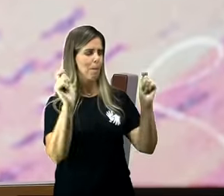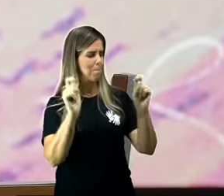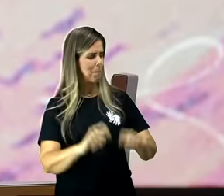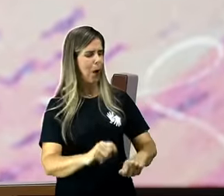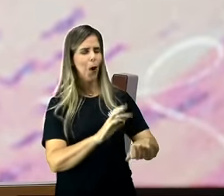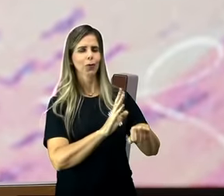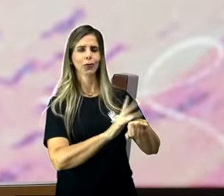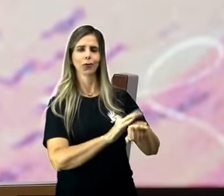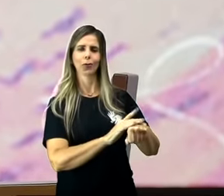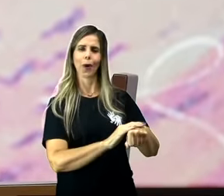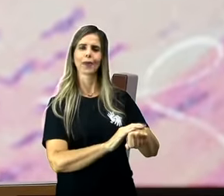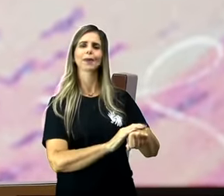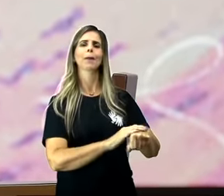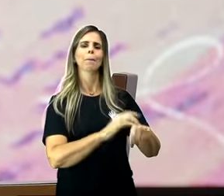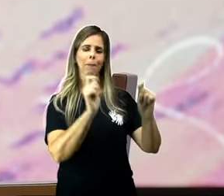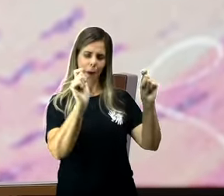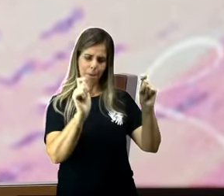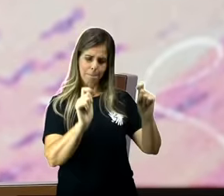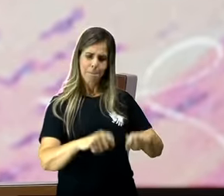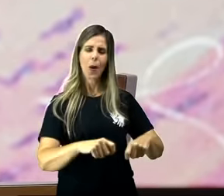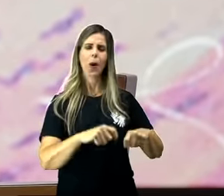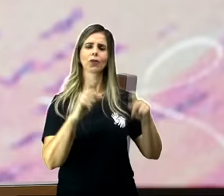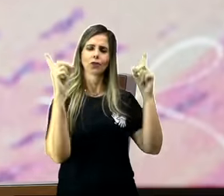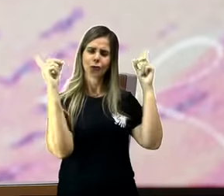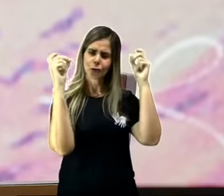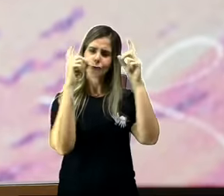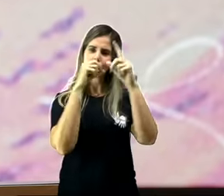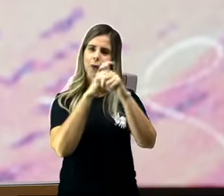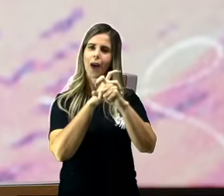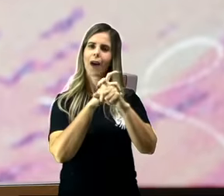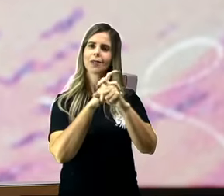tu estás comigo.